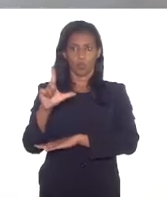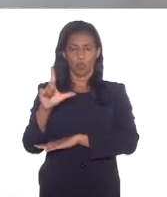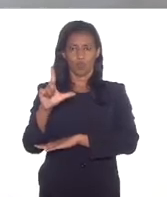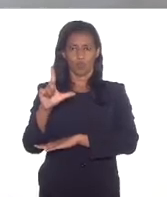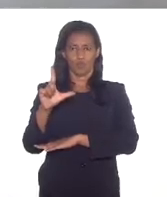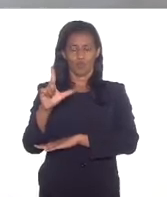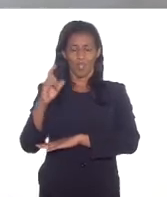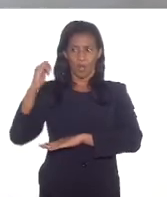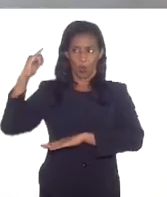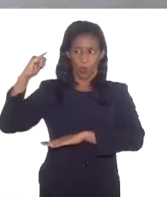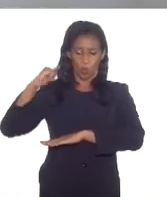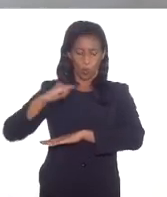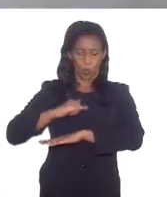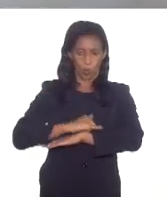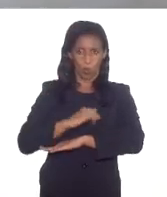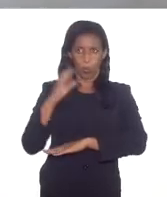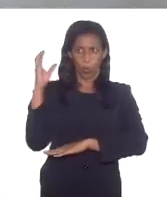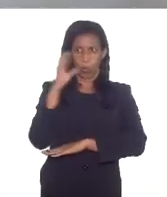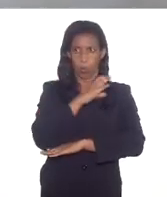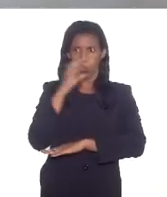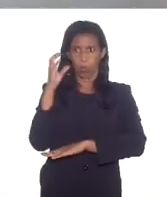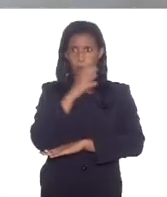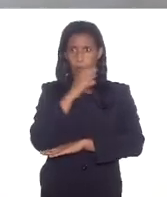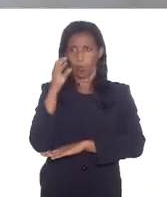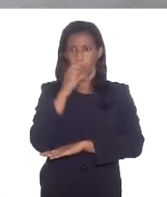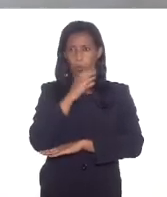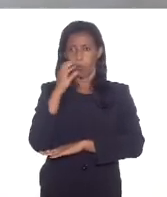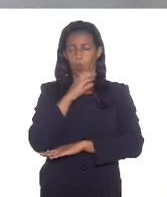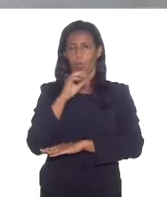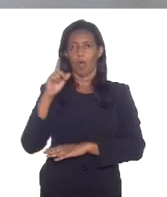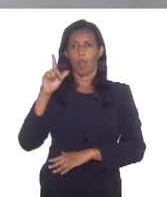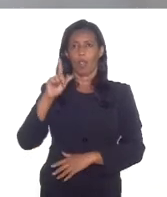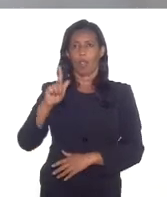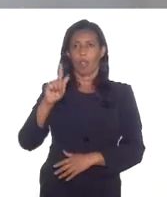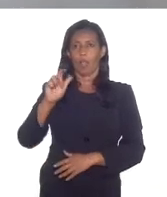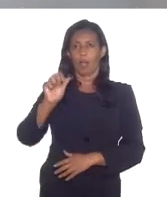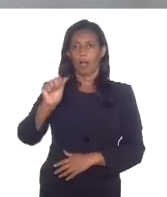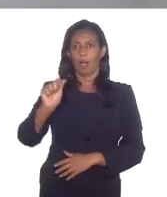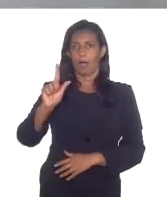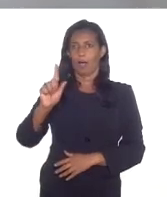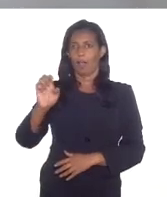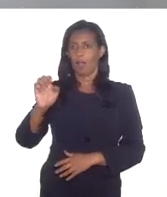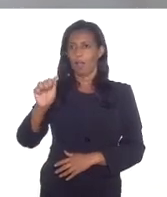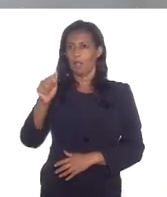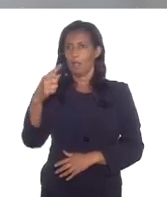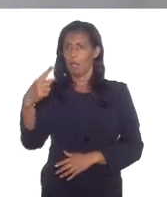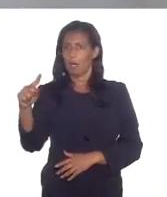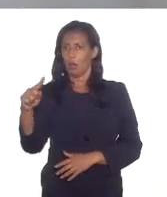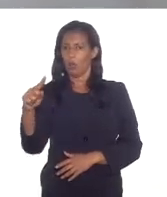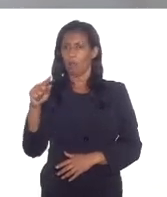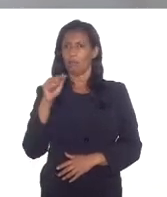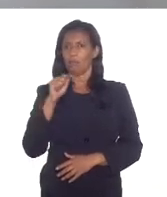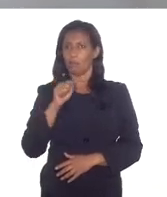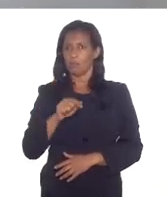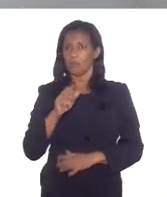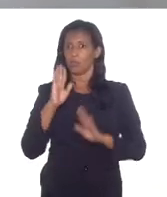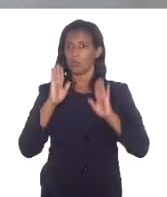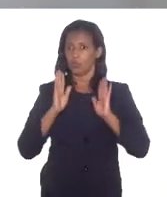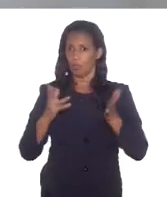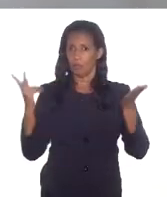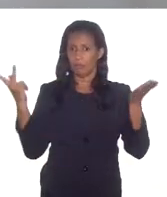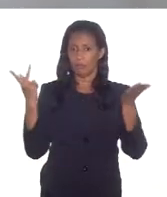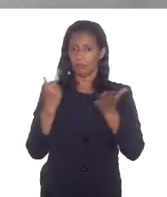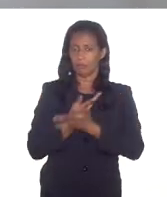fazer um pouso de emergência no aeroporto do Galeão. Esse tipo de ocorrência tem sido recorrente